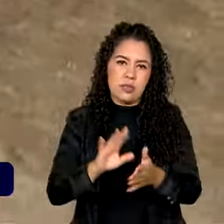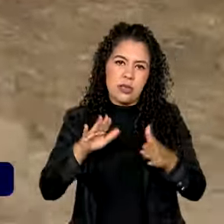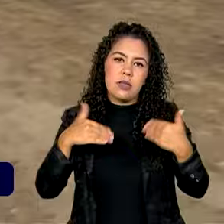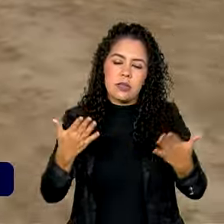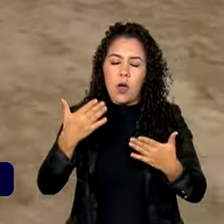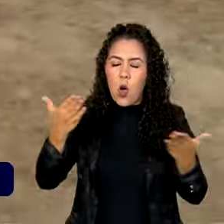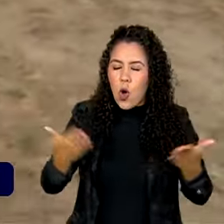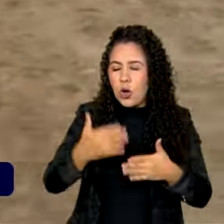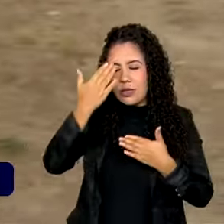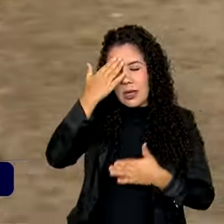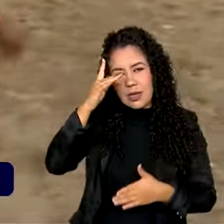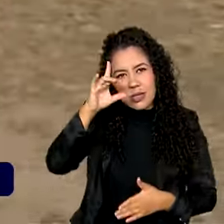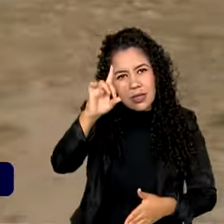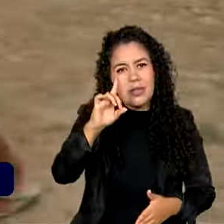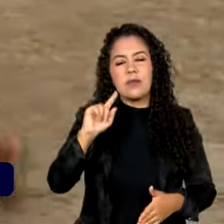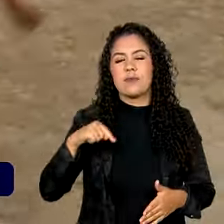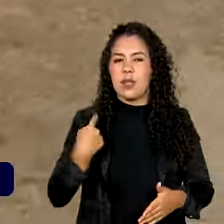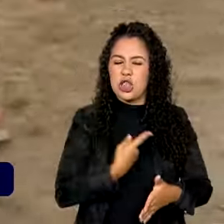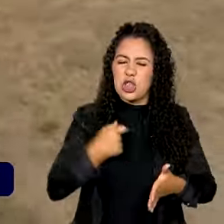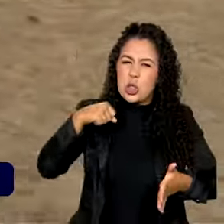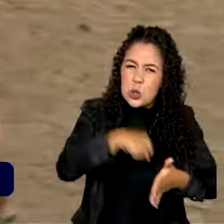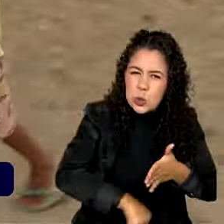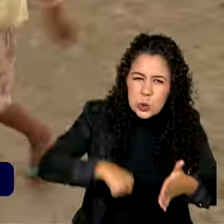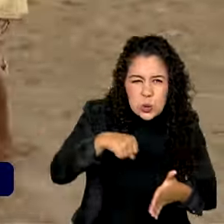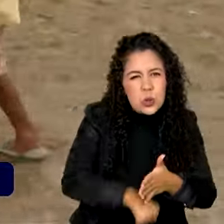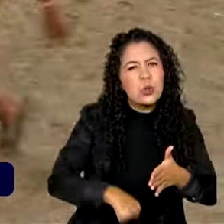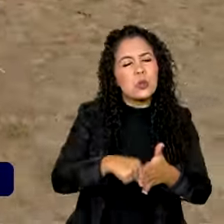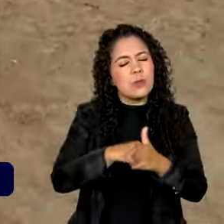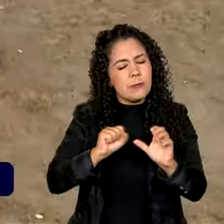graças a Deus, com muita luta, com a nossa briga,